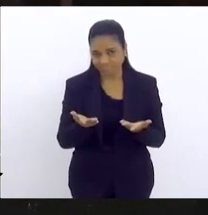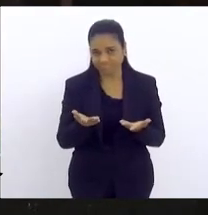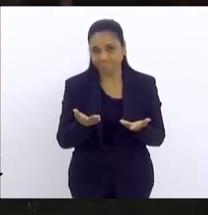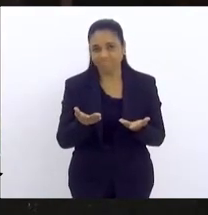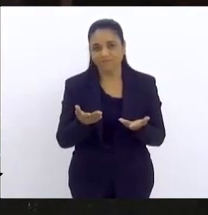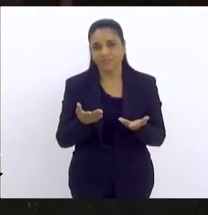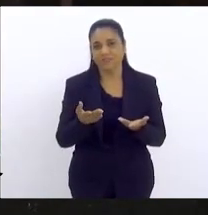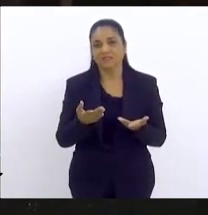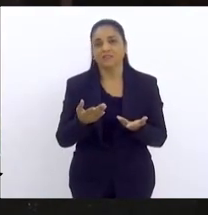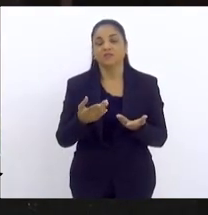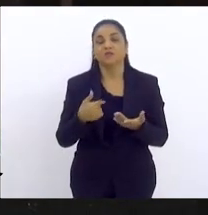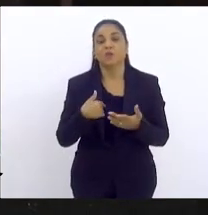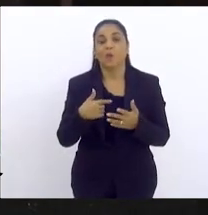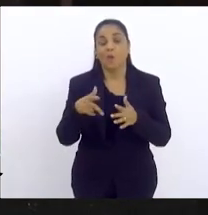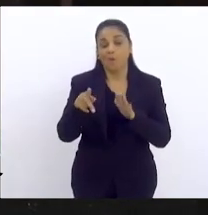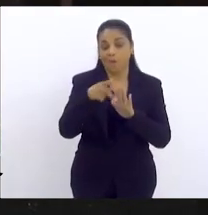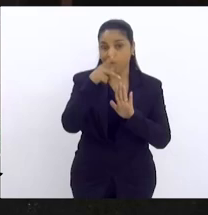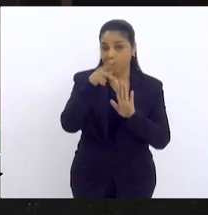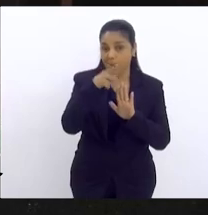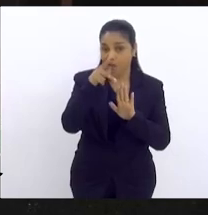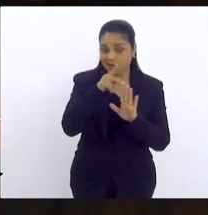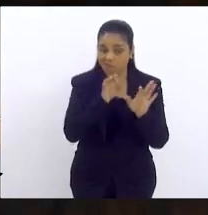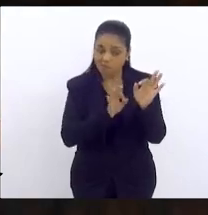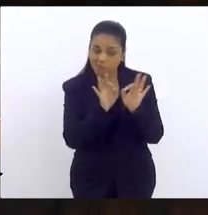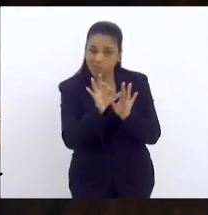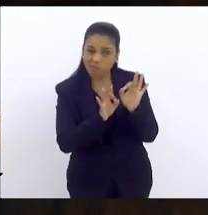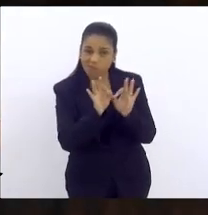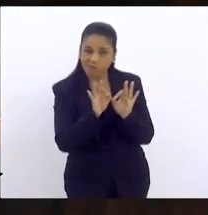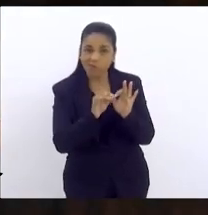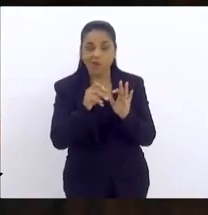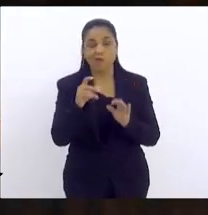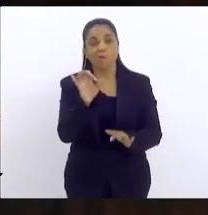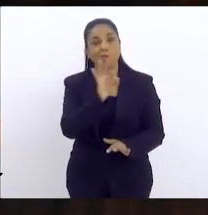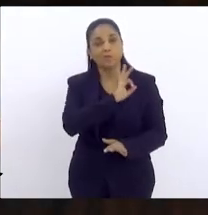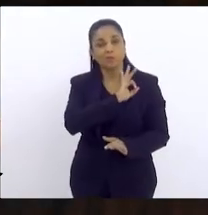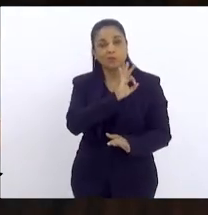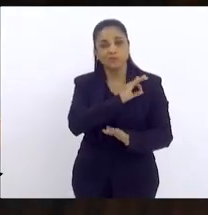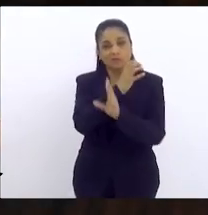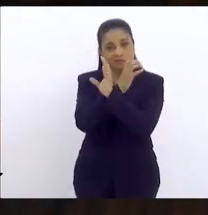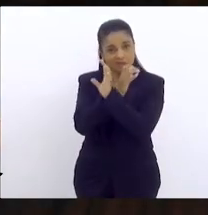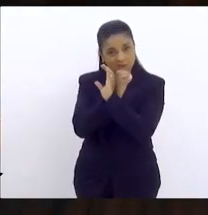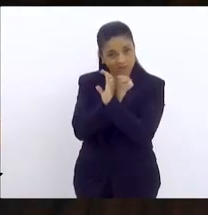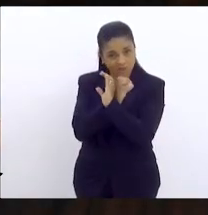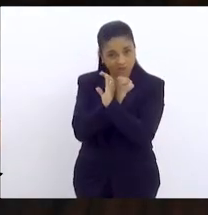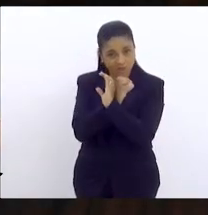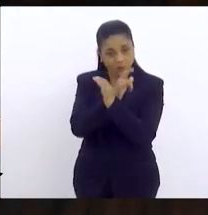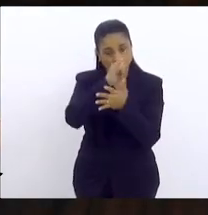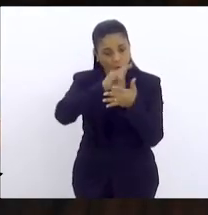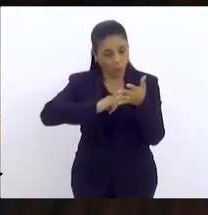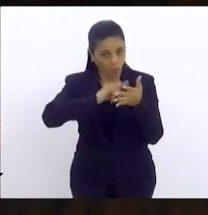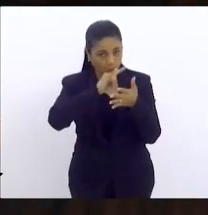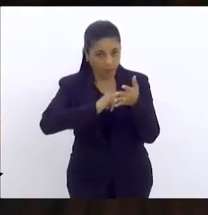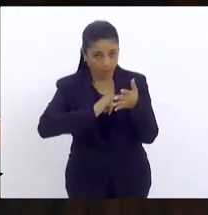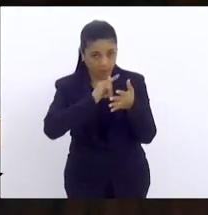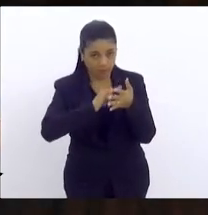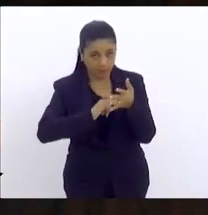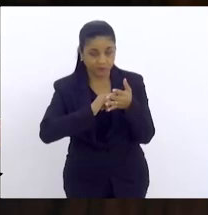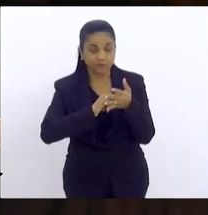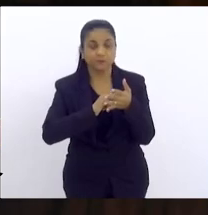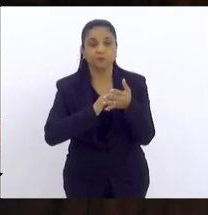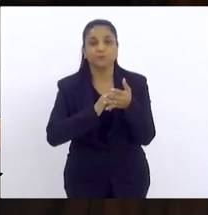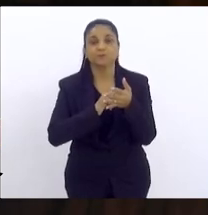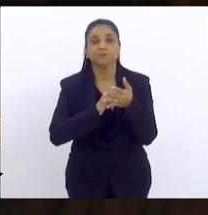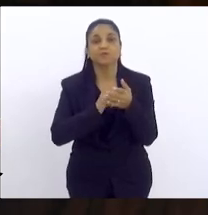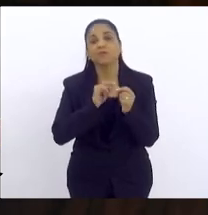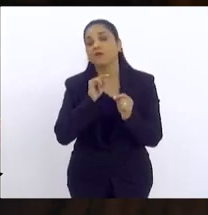não existiria o parecer que foi elaborado pela Polícia Civil o parecer que foi elaborado pela Polícia Civil